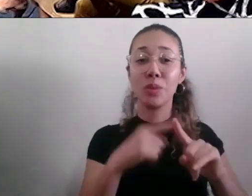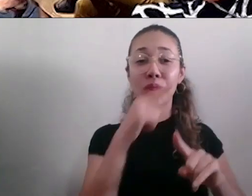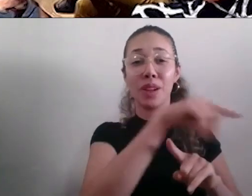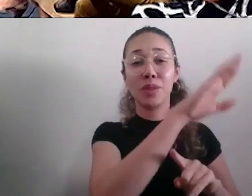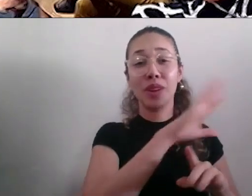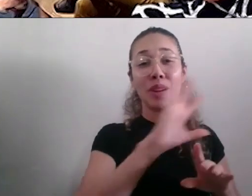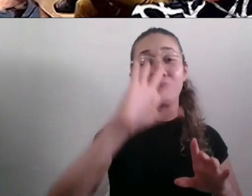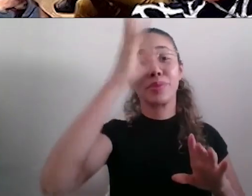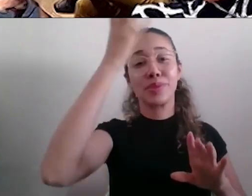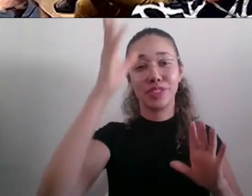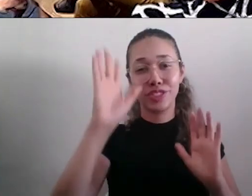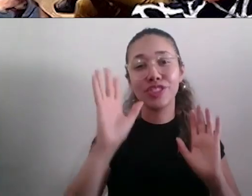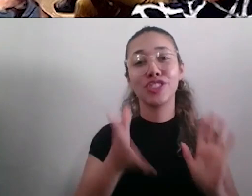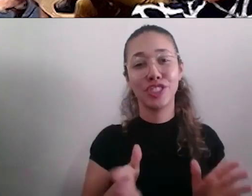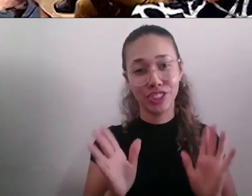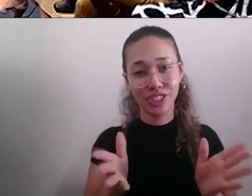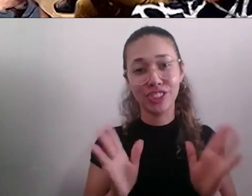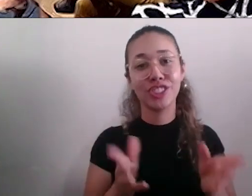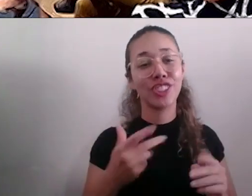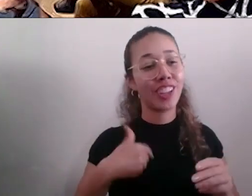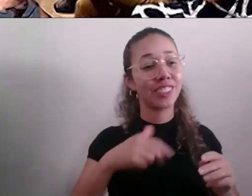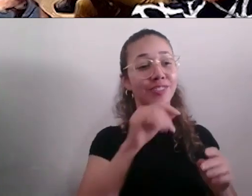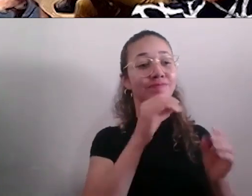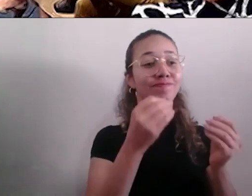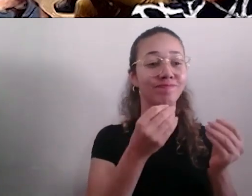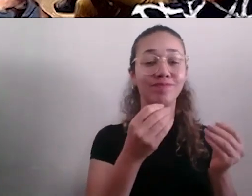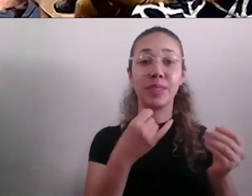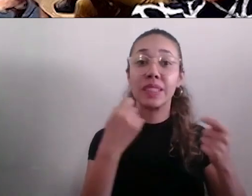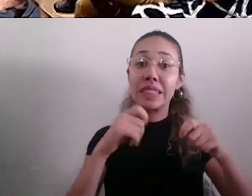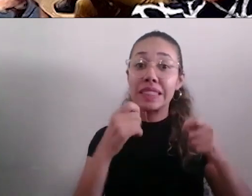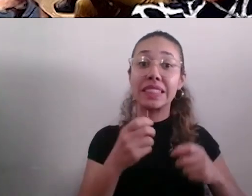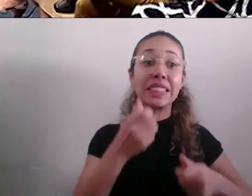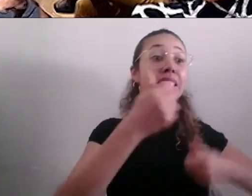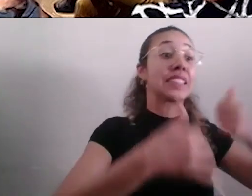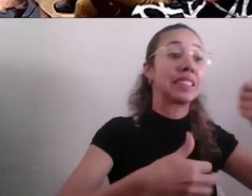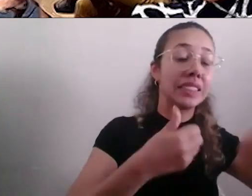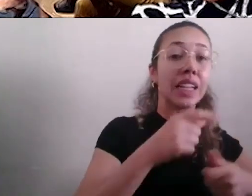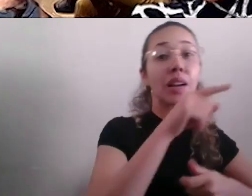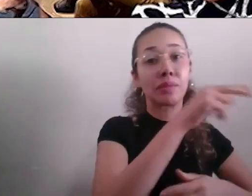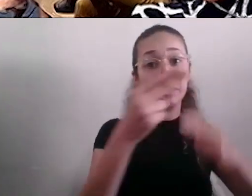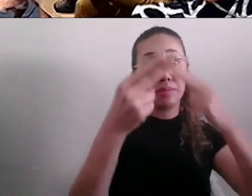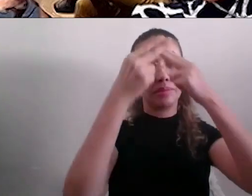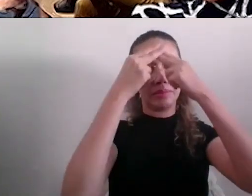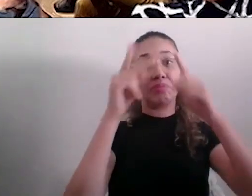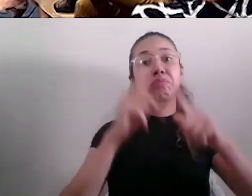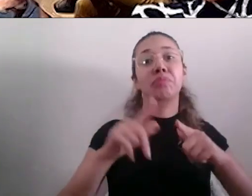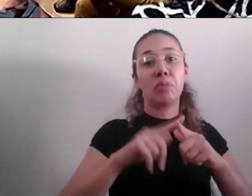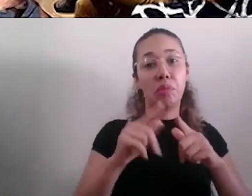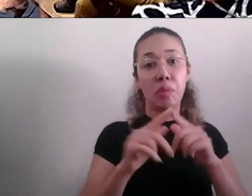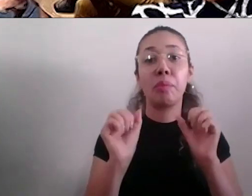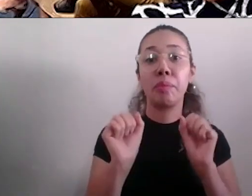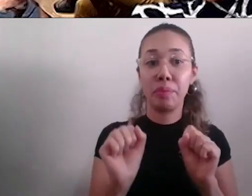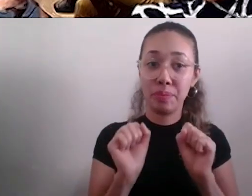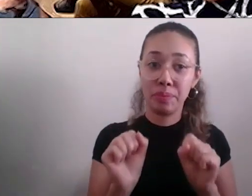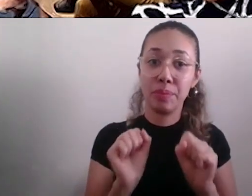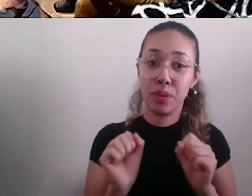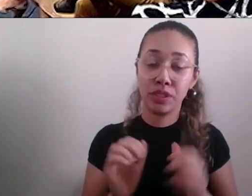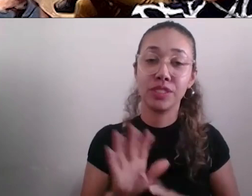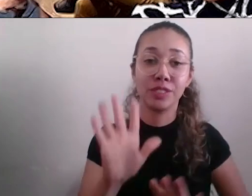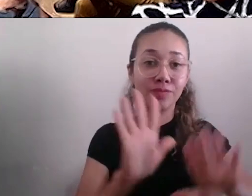etc., etc., e tudo que a gente falasse poderia causar um problema na vida dessas pessoas. Então, a gente estava tomando muito